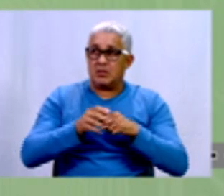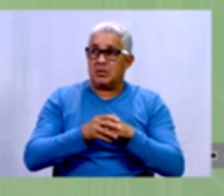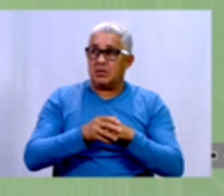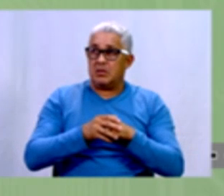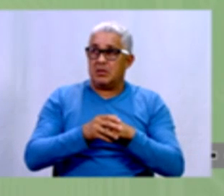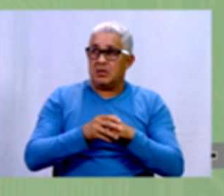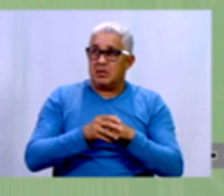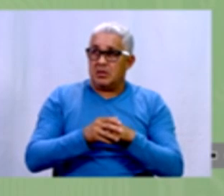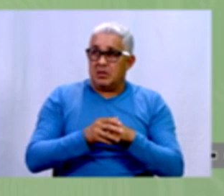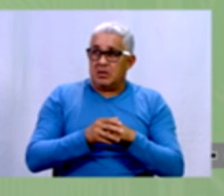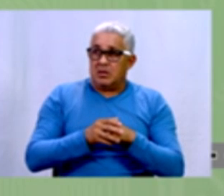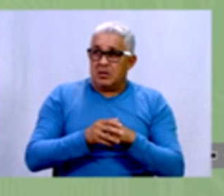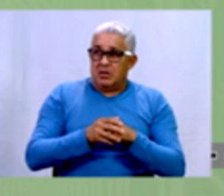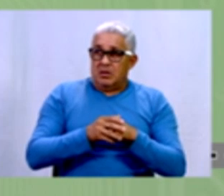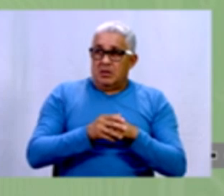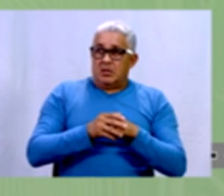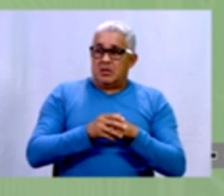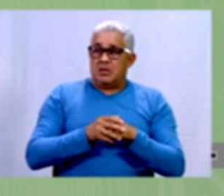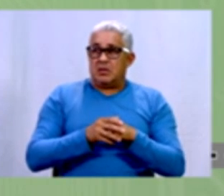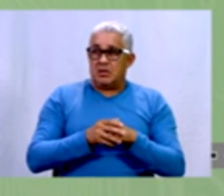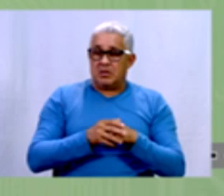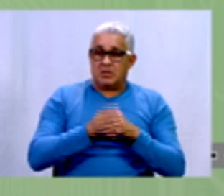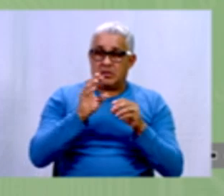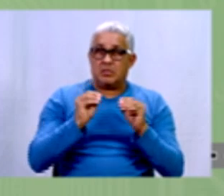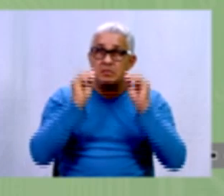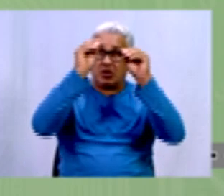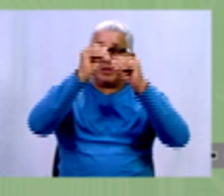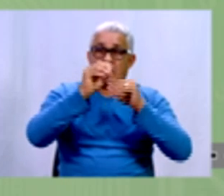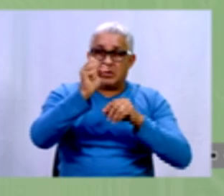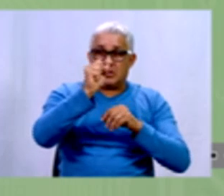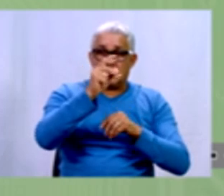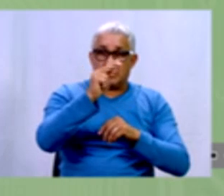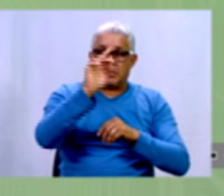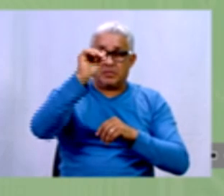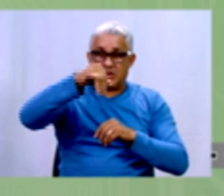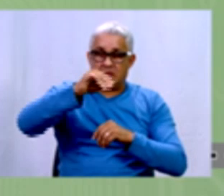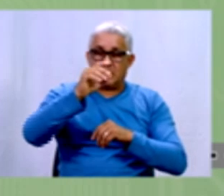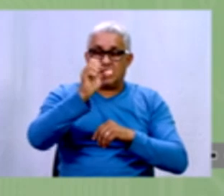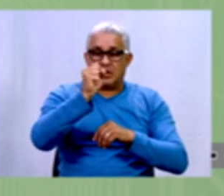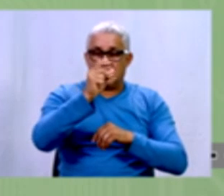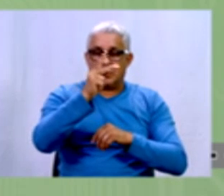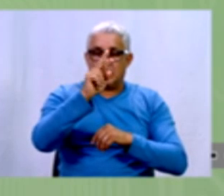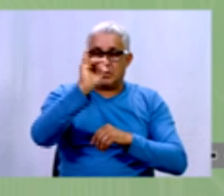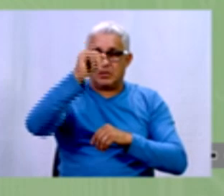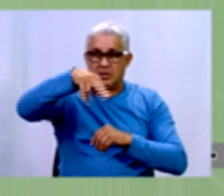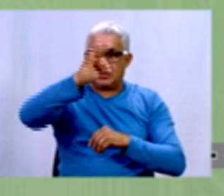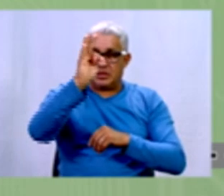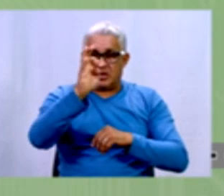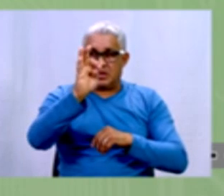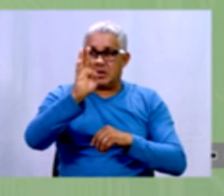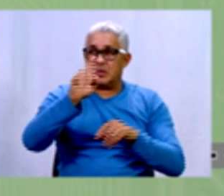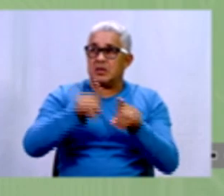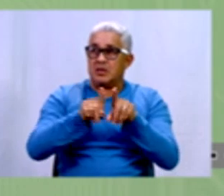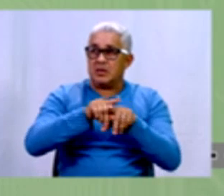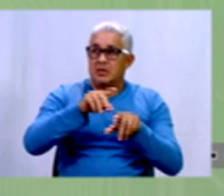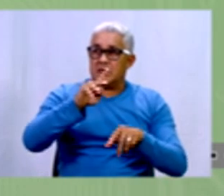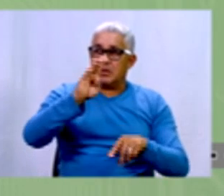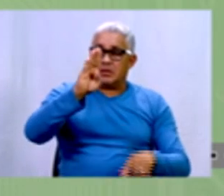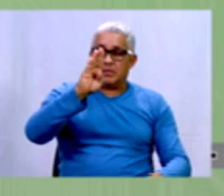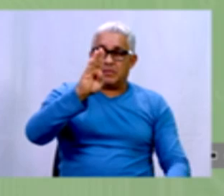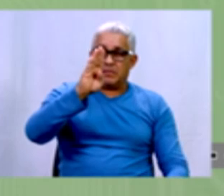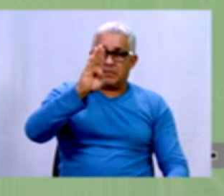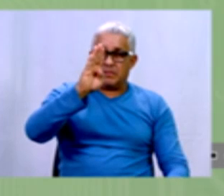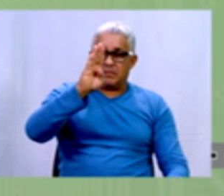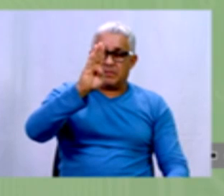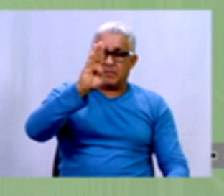Backlog, ela leva para o Sprint Backlog. Ou seja, o Sprint Backlog são as atividades que vão ser, os requisitos que